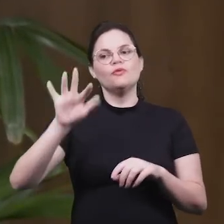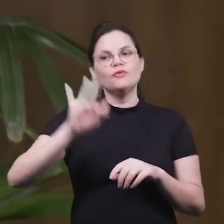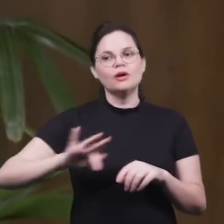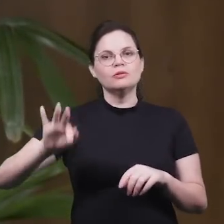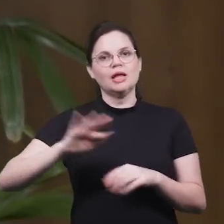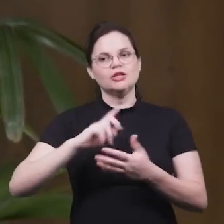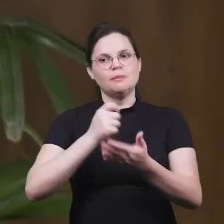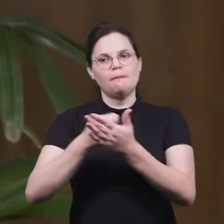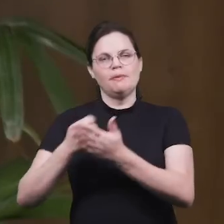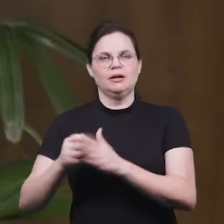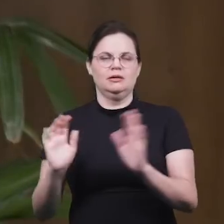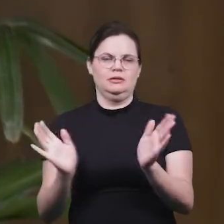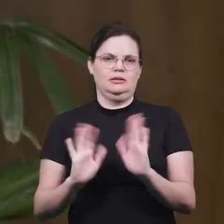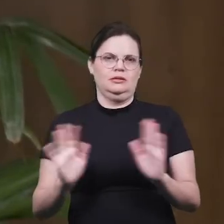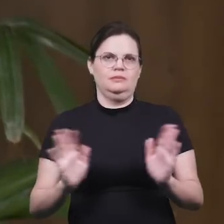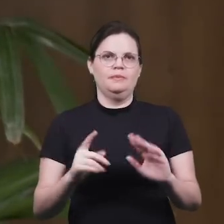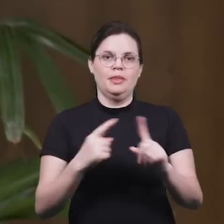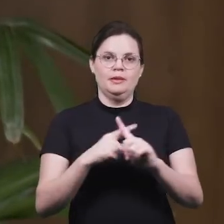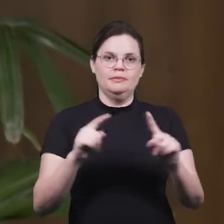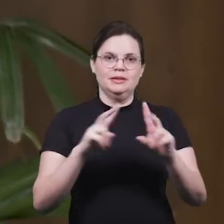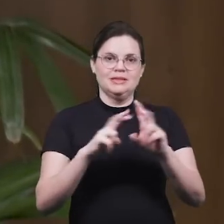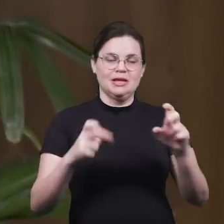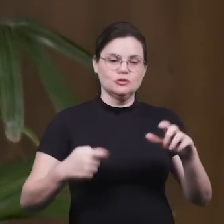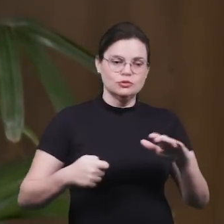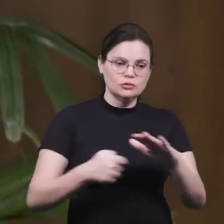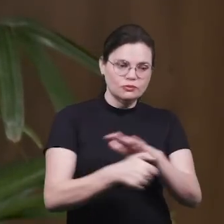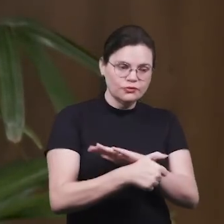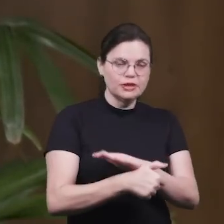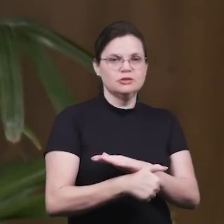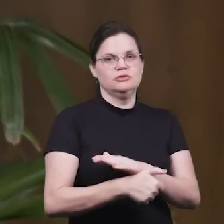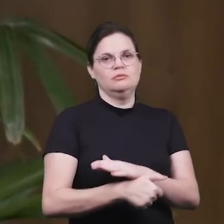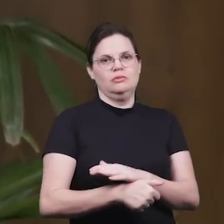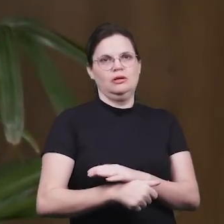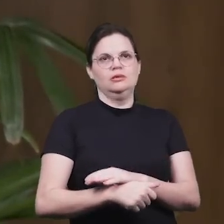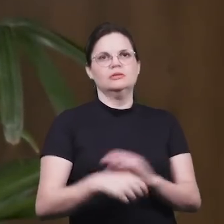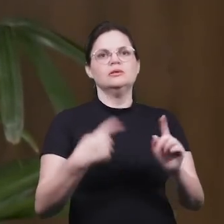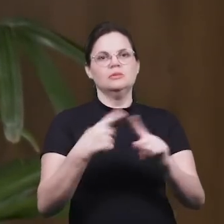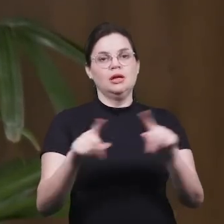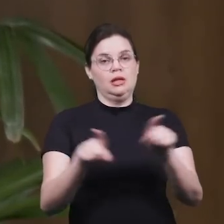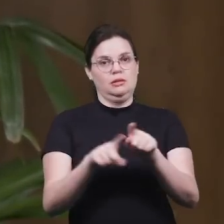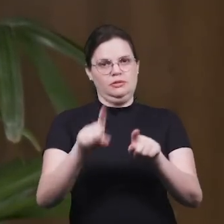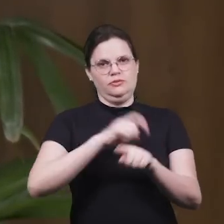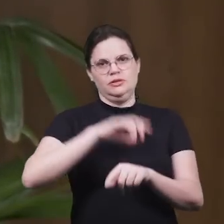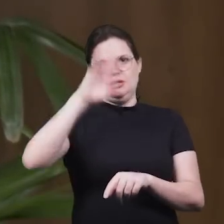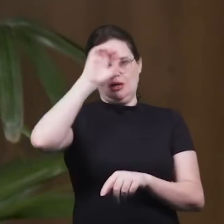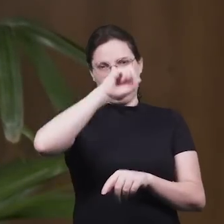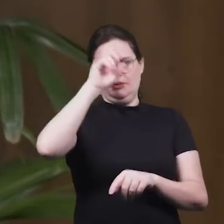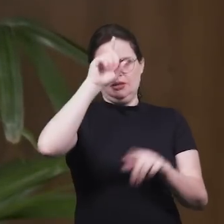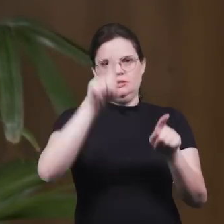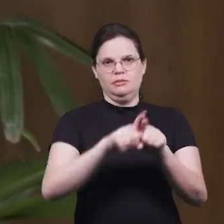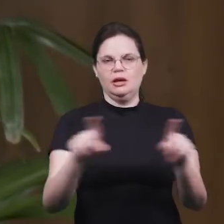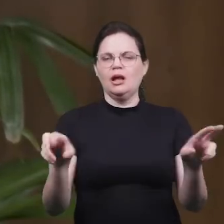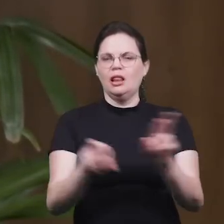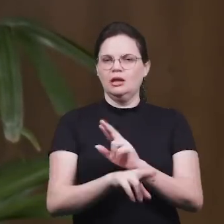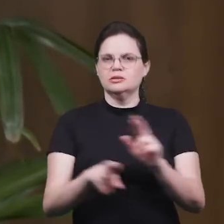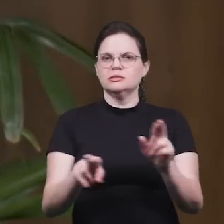no relação entre pessoal, que ajuda a evitar muitos atritos e conflitos, o investimento